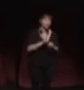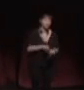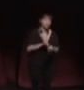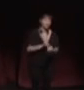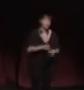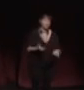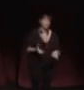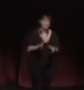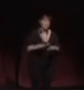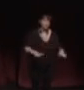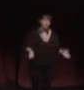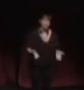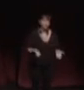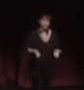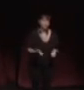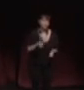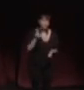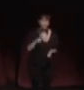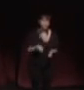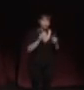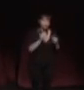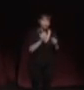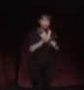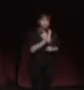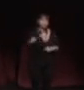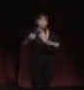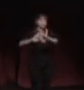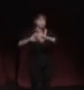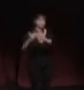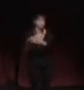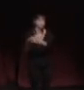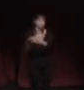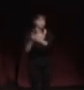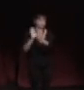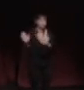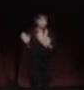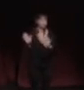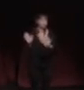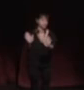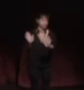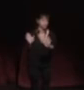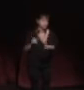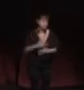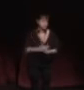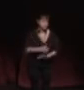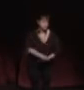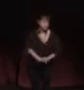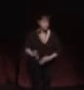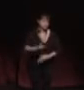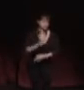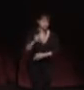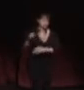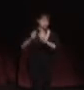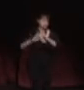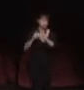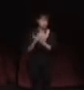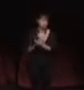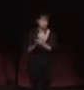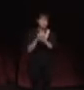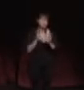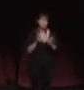crianças hoje estão muito institucionalizadas, como vocês falaram, e eu considero que essa coisa